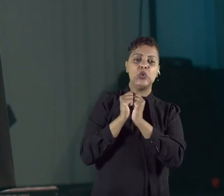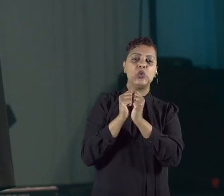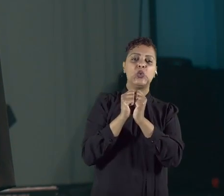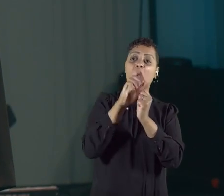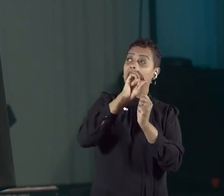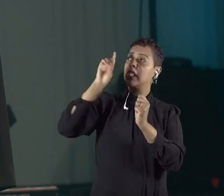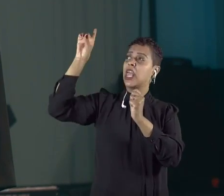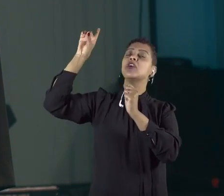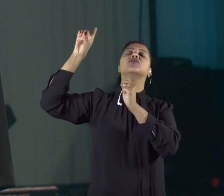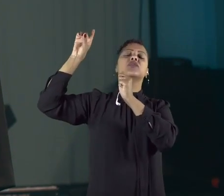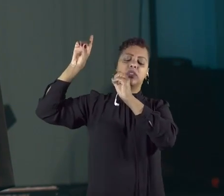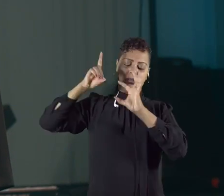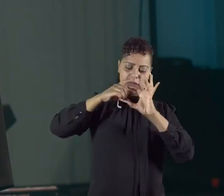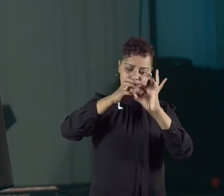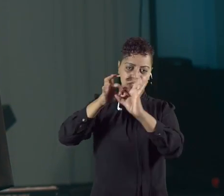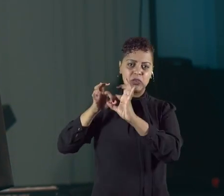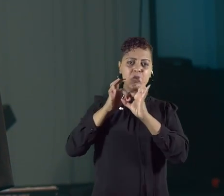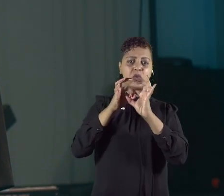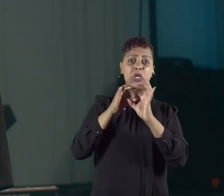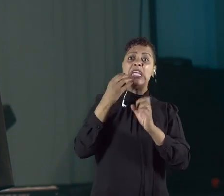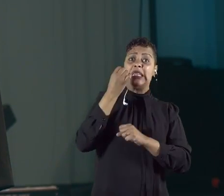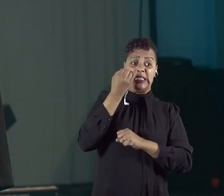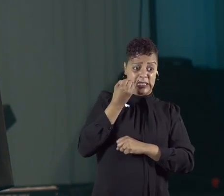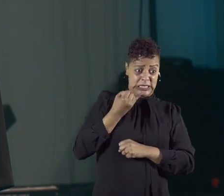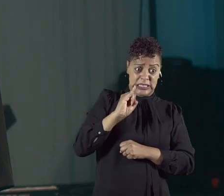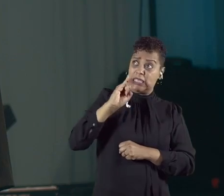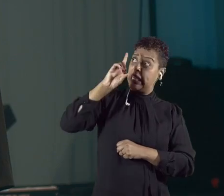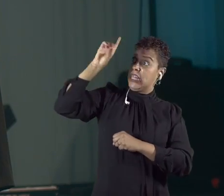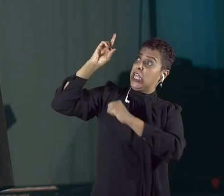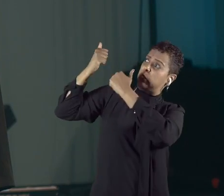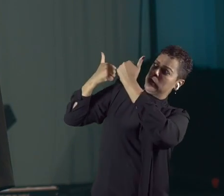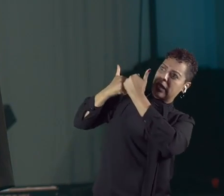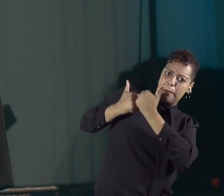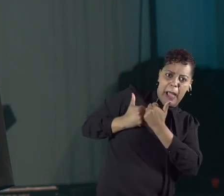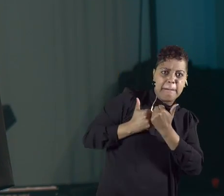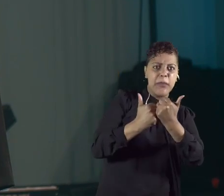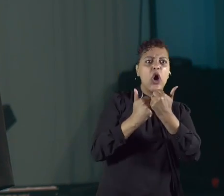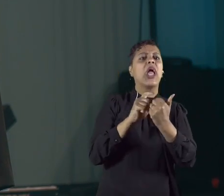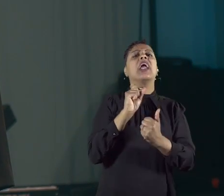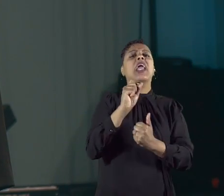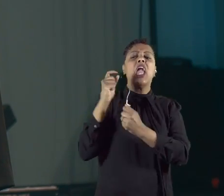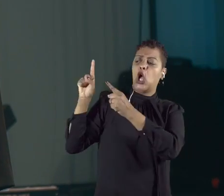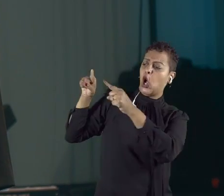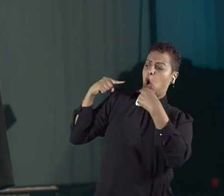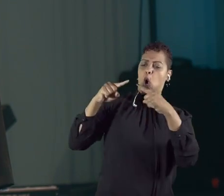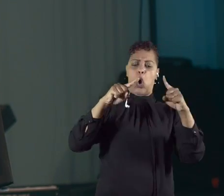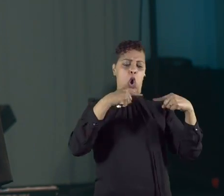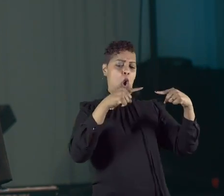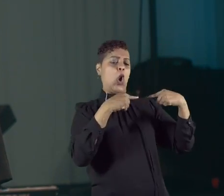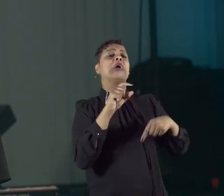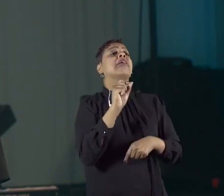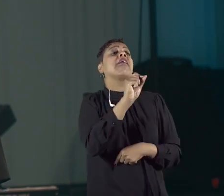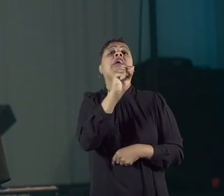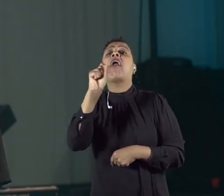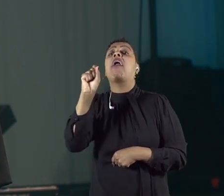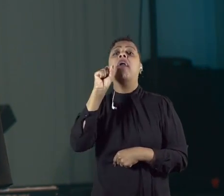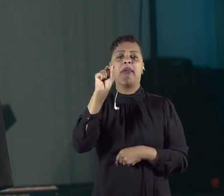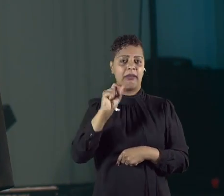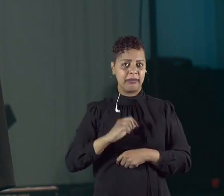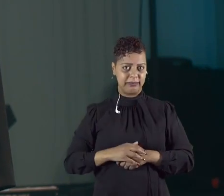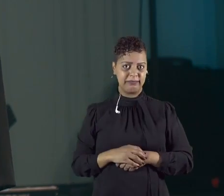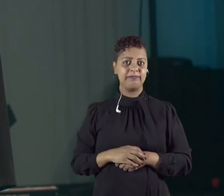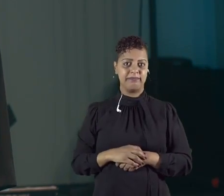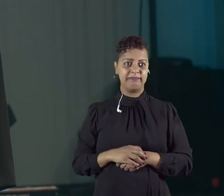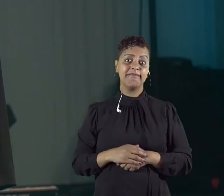intercedendo por você e Se Deus é por nós quem será contra nós então gente